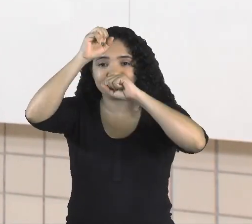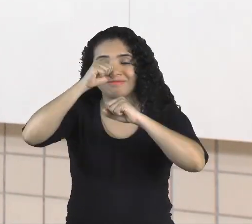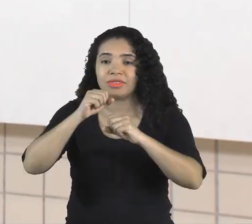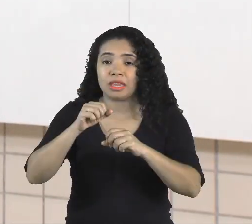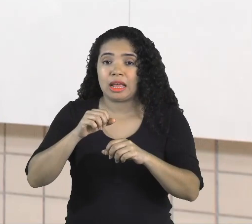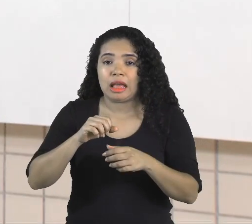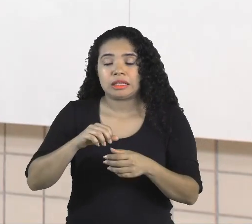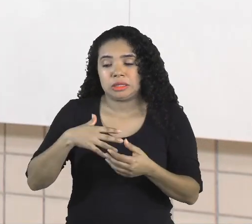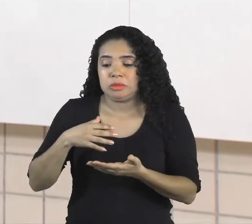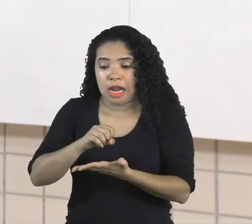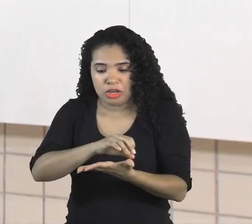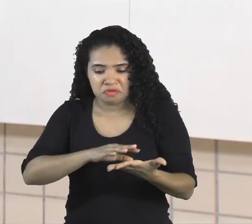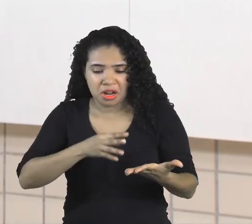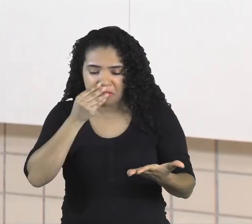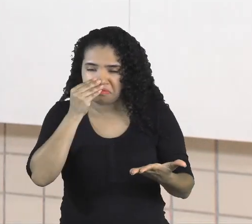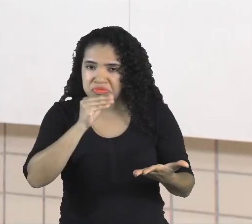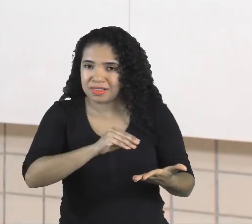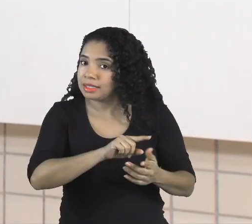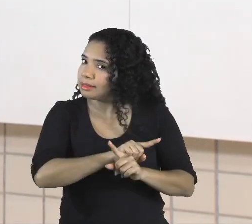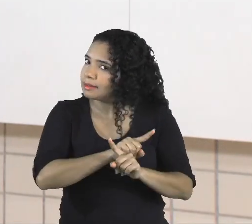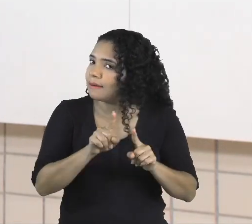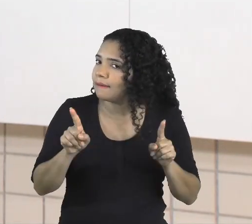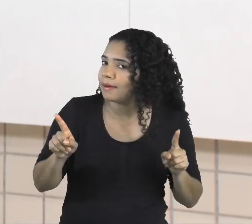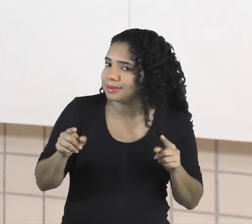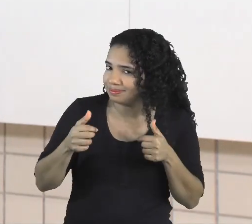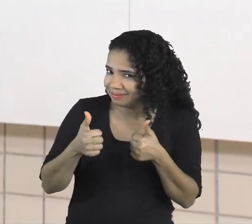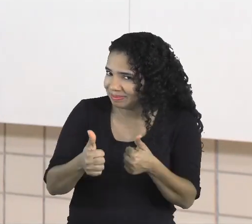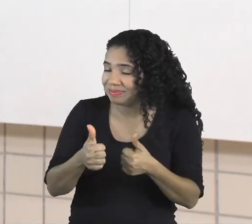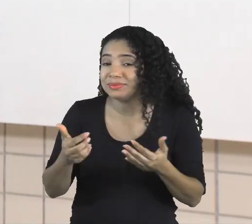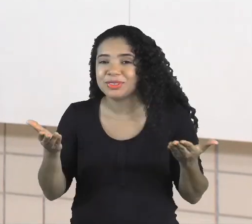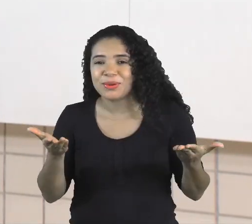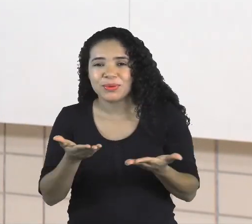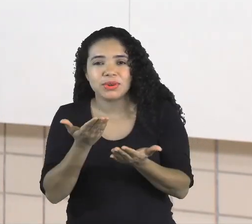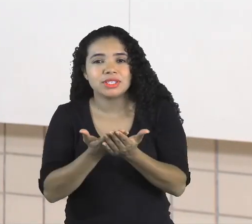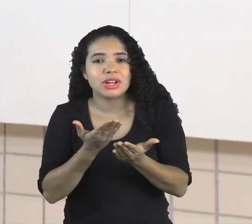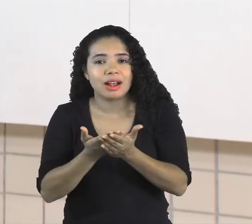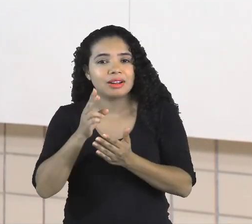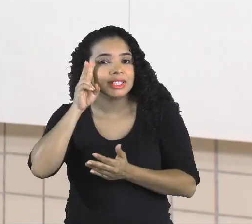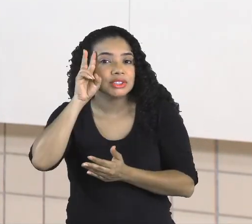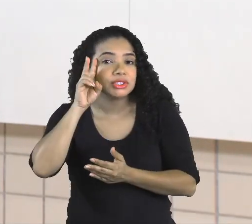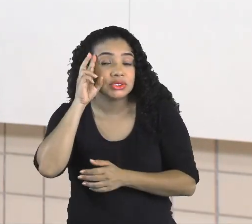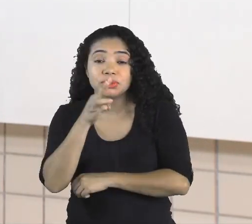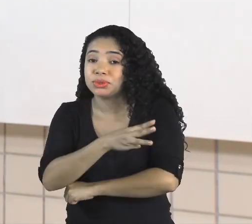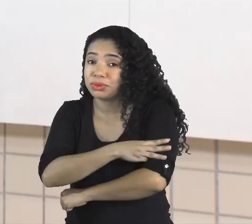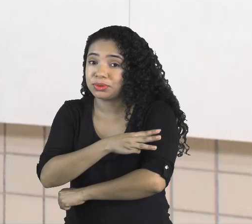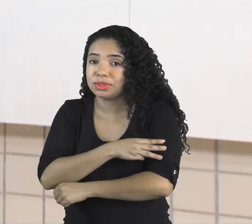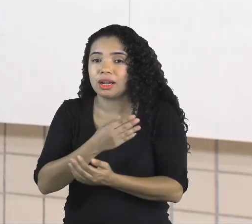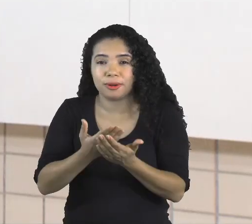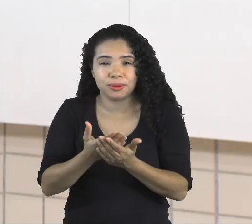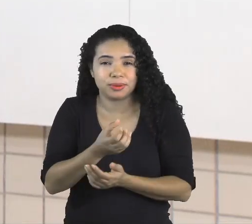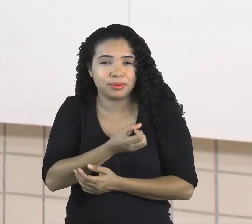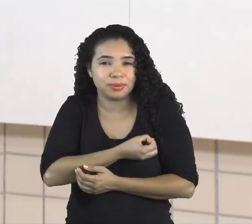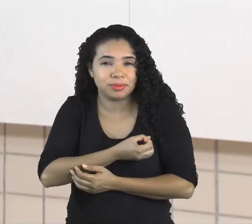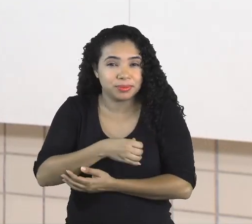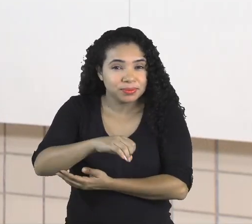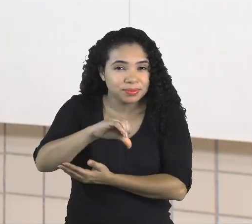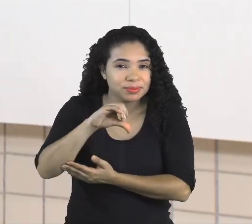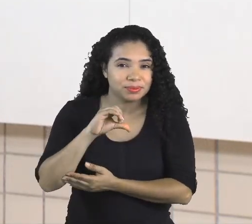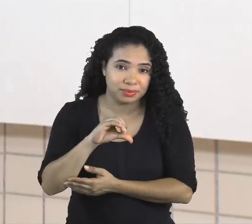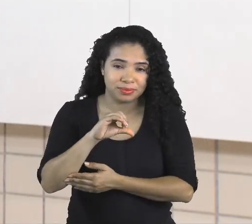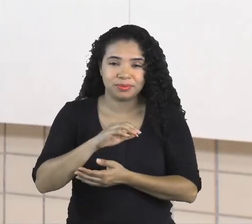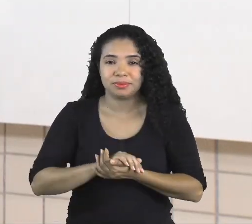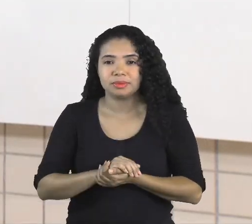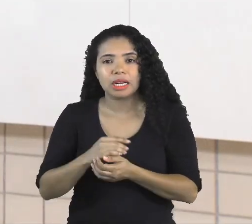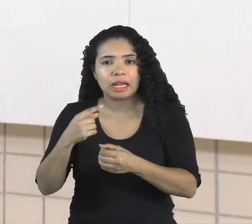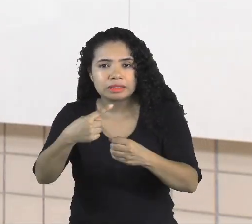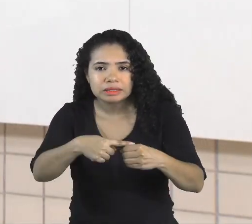atividades. Hoje, a nossa aula de História do terceiro ano, aula de número 9. A cidade e